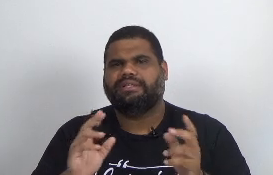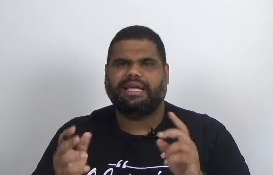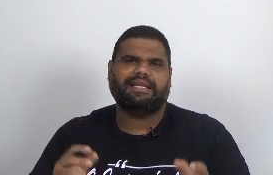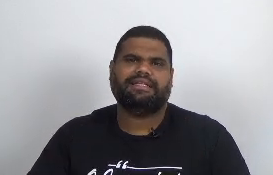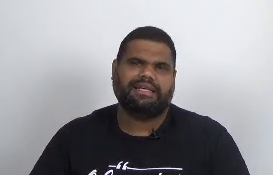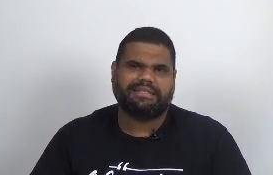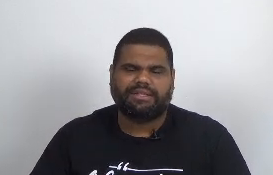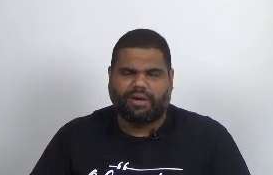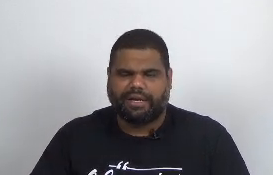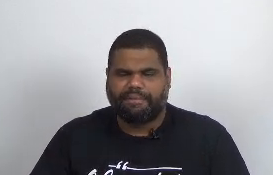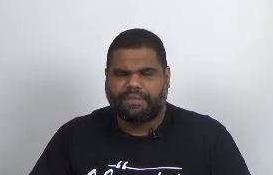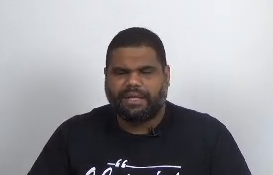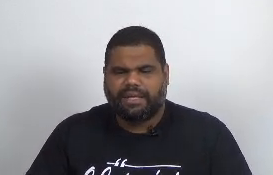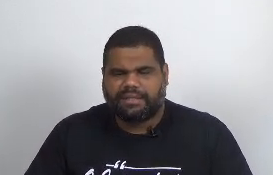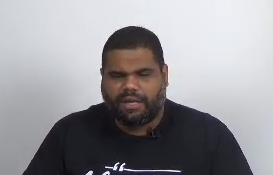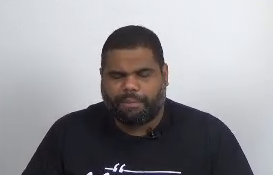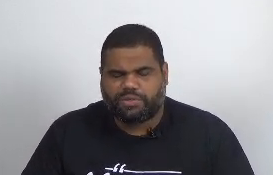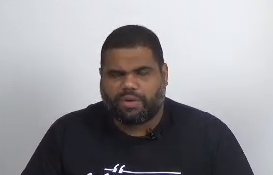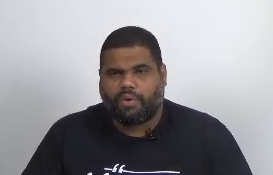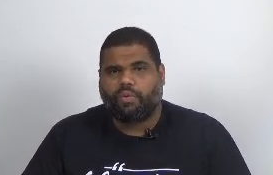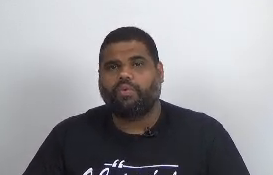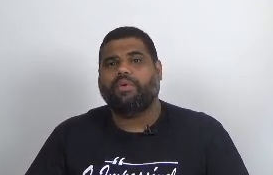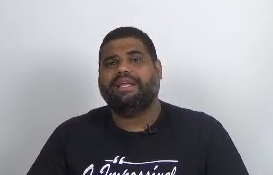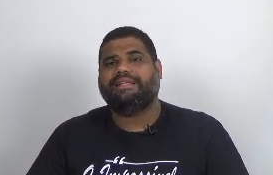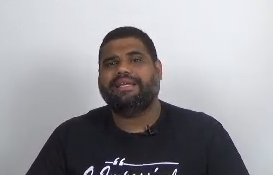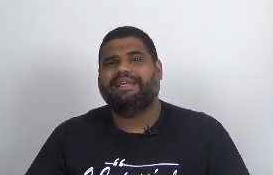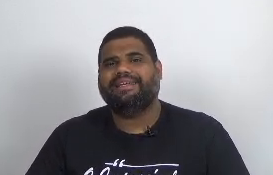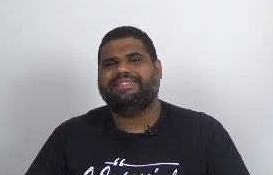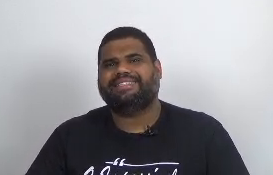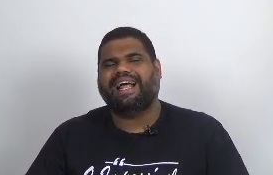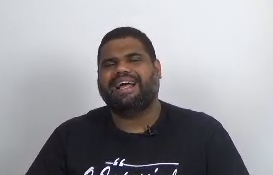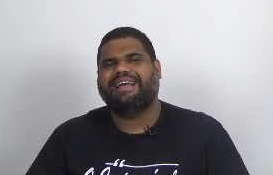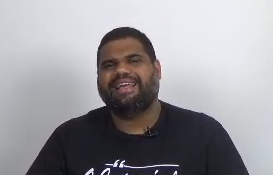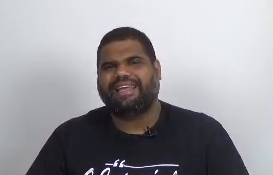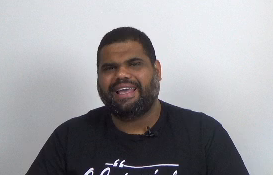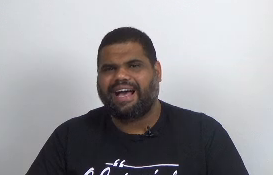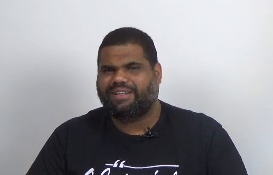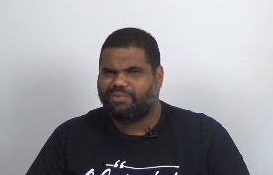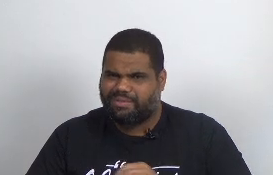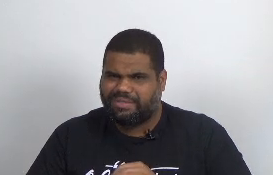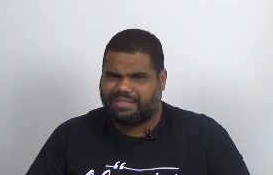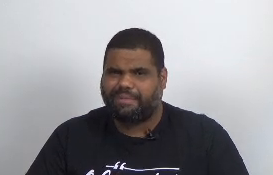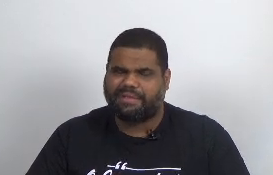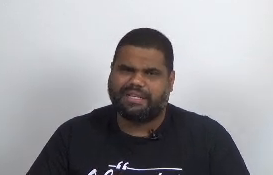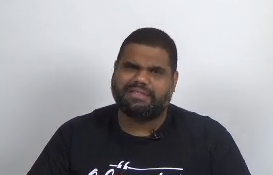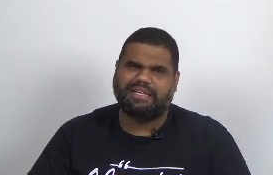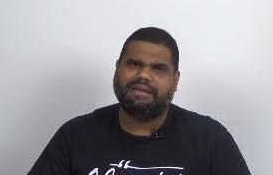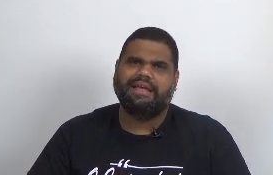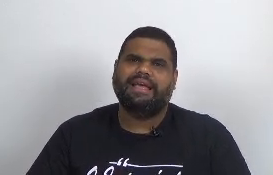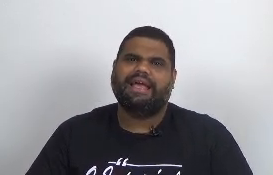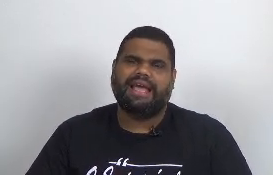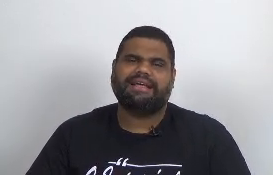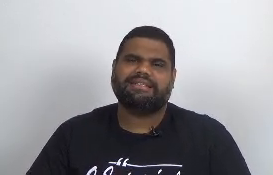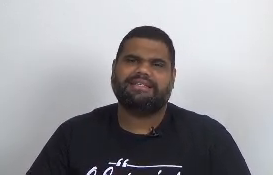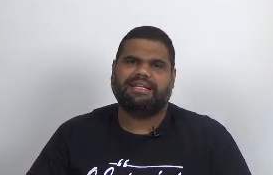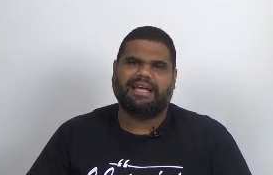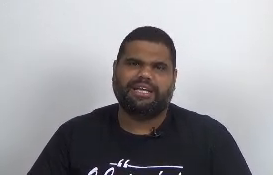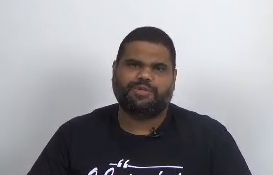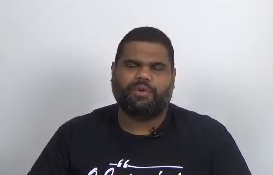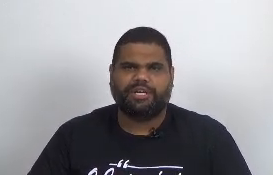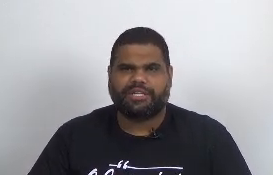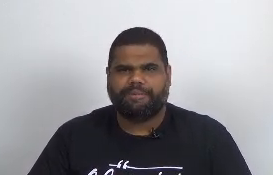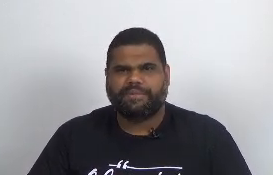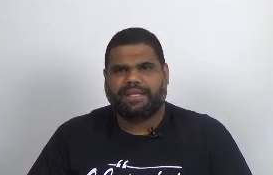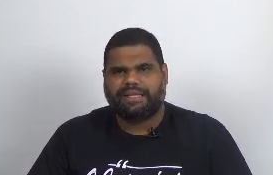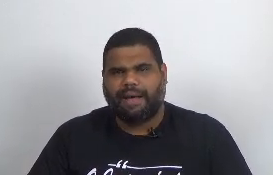obrigatoriamente tem que ter essa troca. Então, pessoal, o item está errado. Simples assim, essa seria